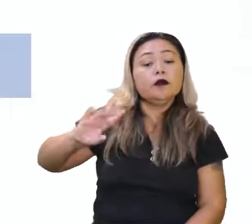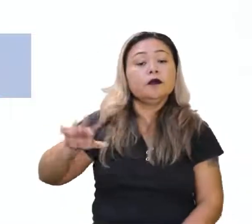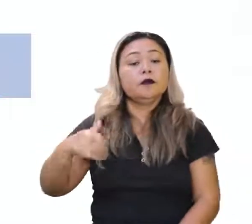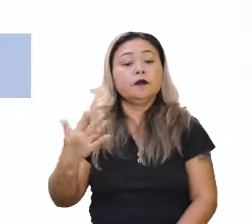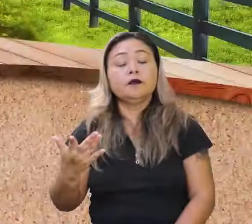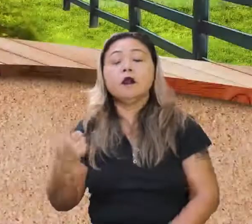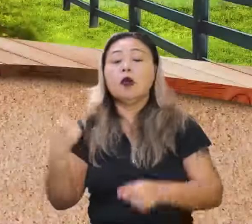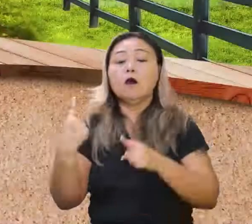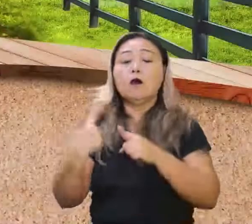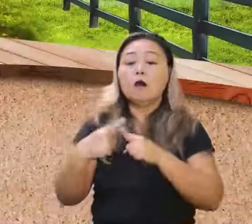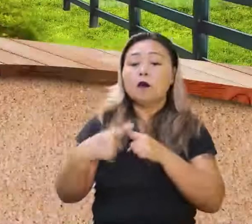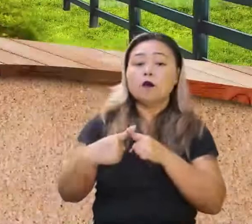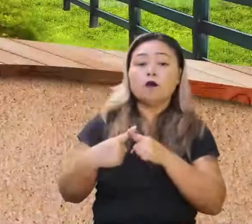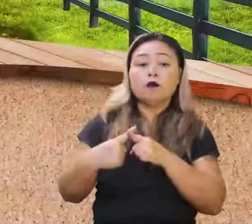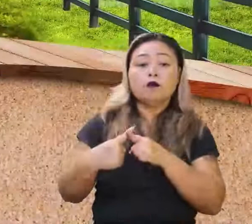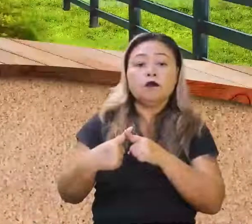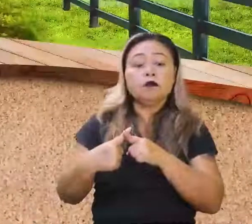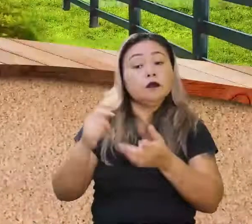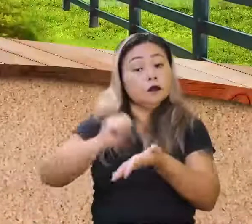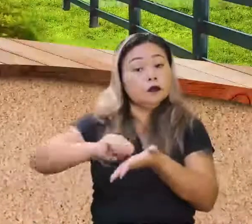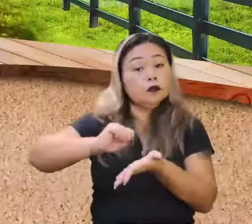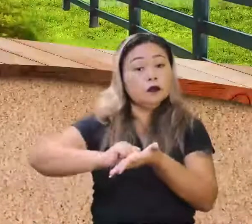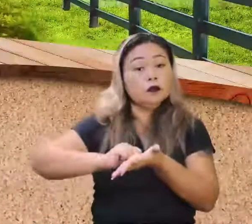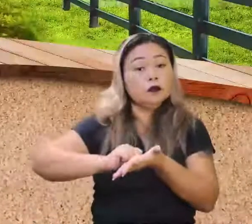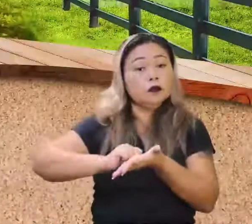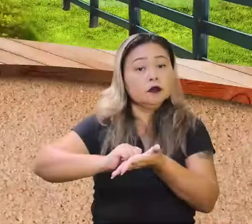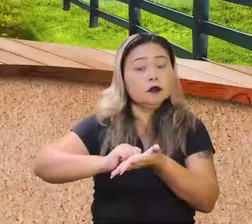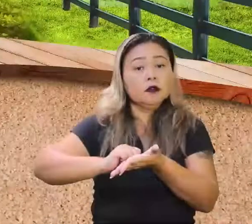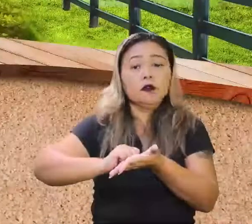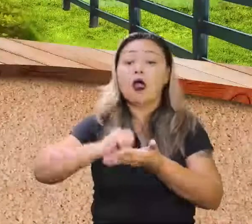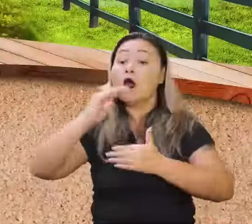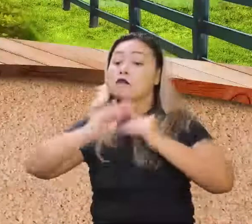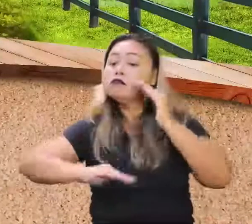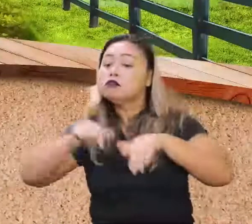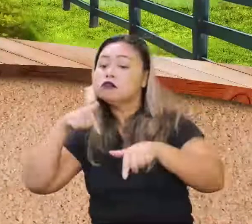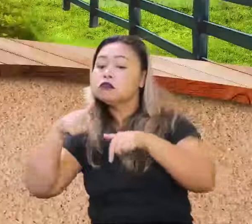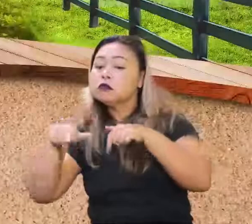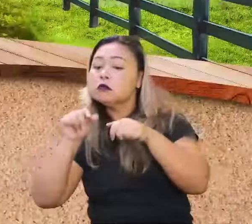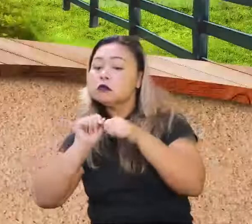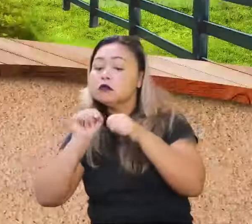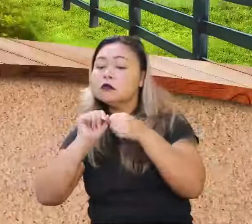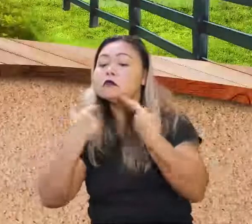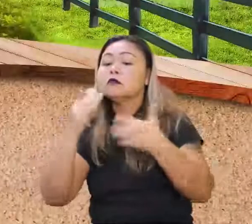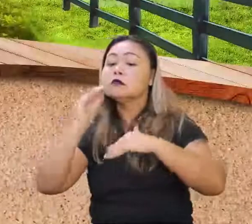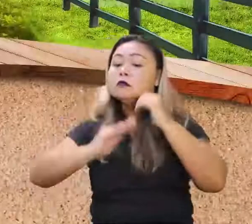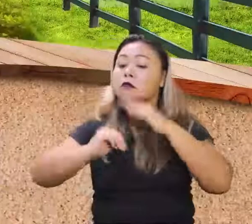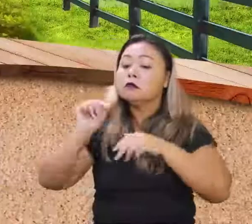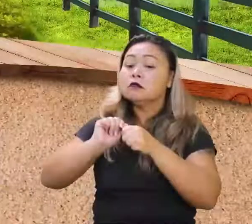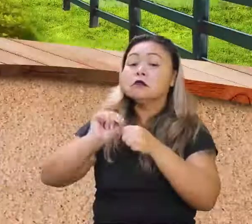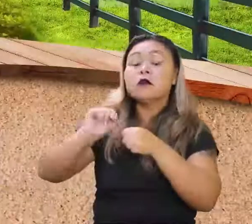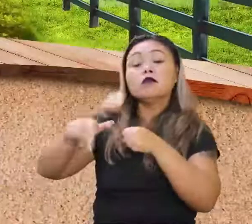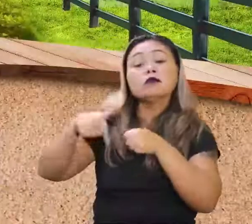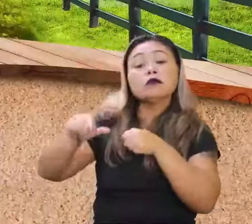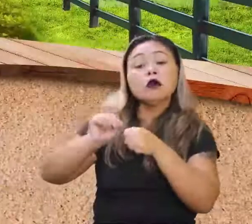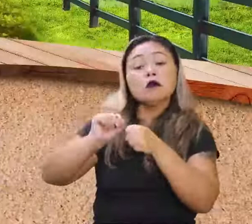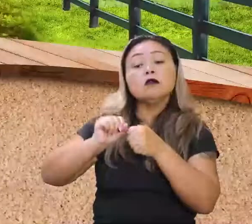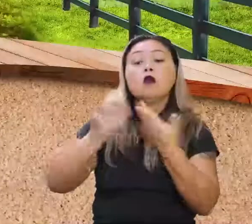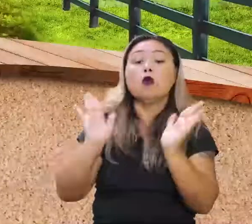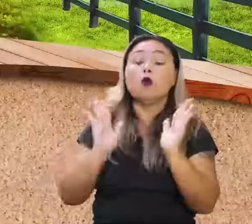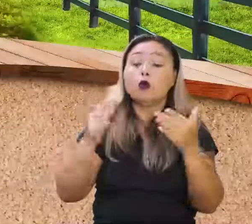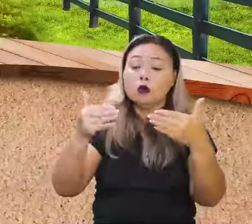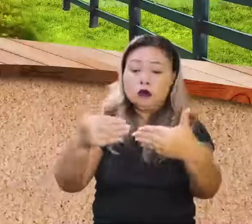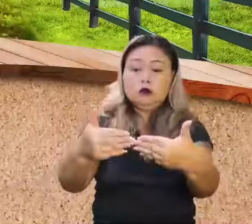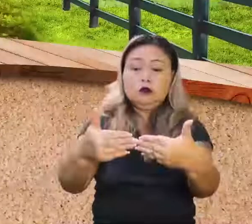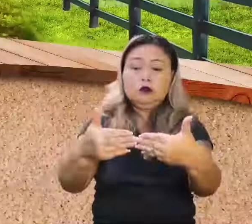tio. Por quê, professor? Anota aí. Mão de obra. Se você fizer um sistema intensivo,